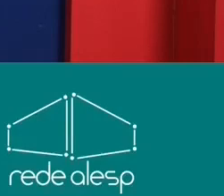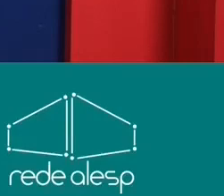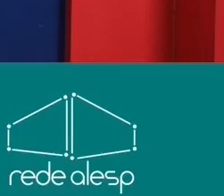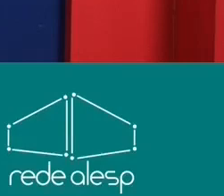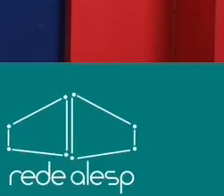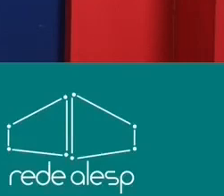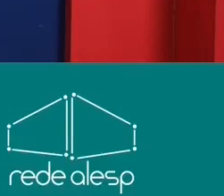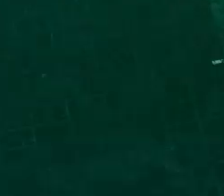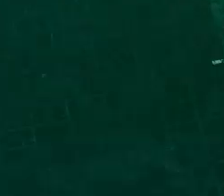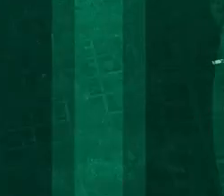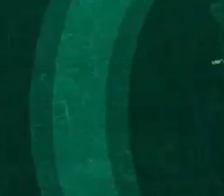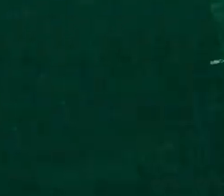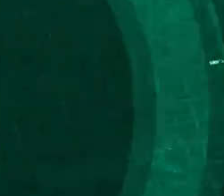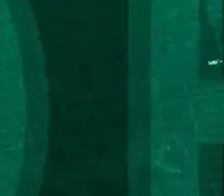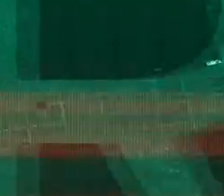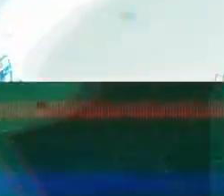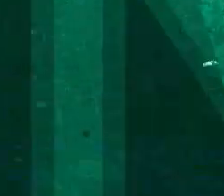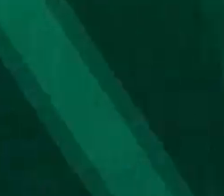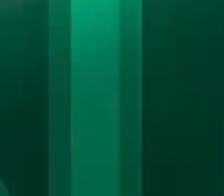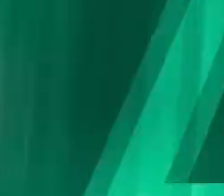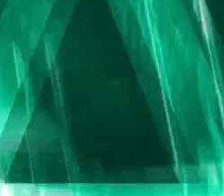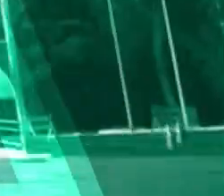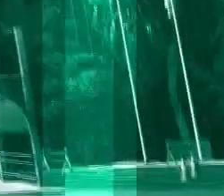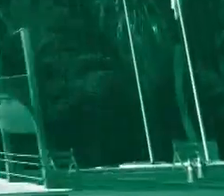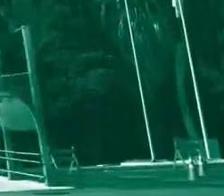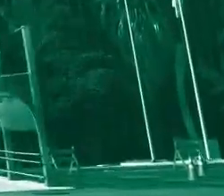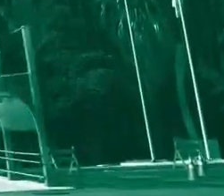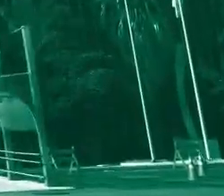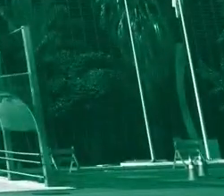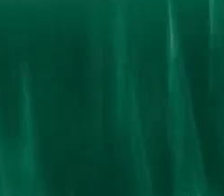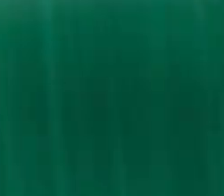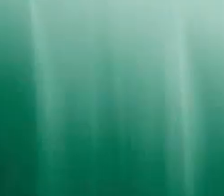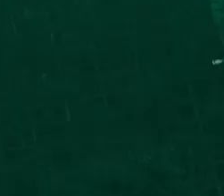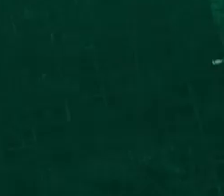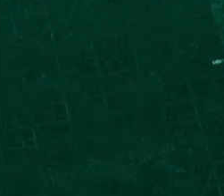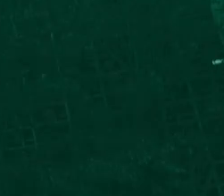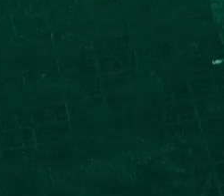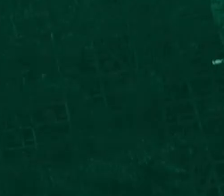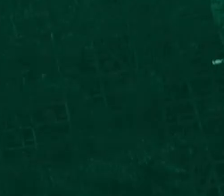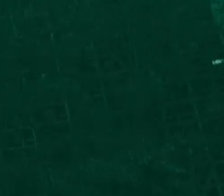Você acompanhou